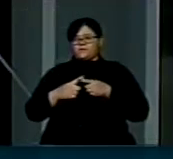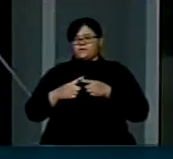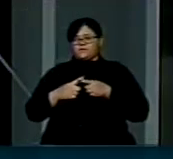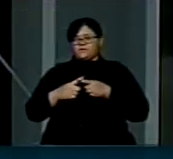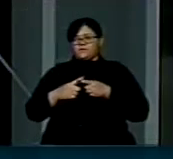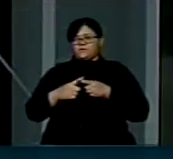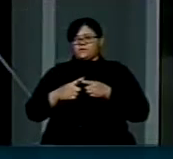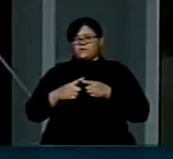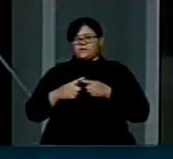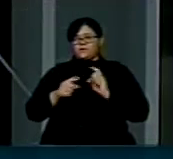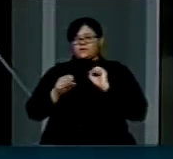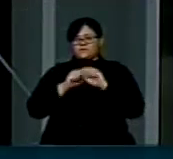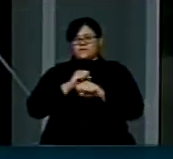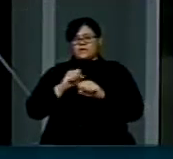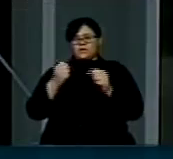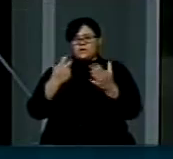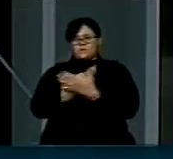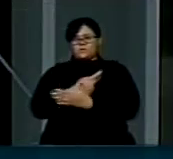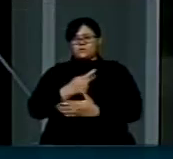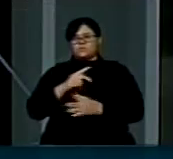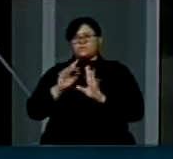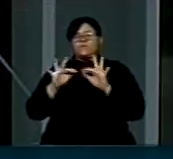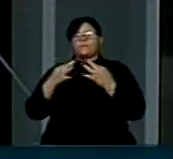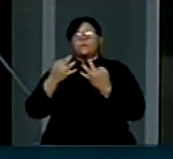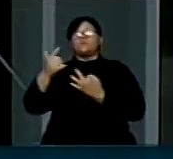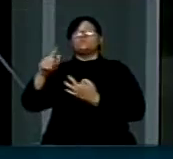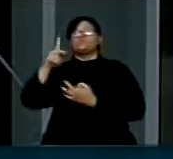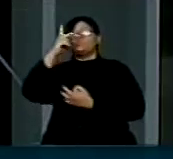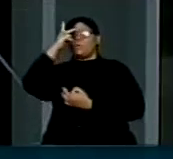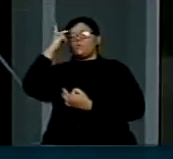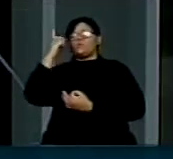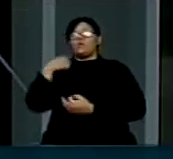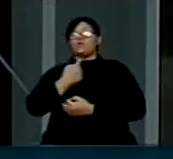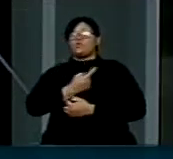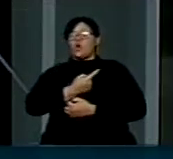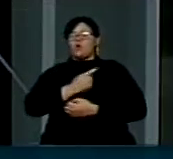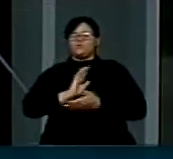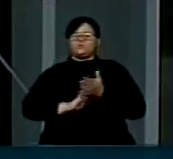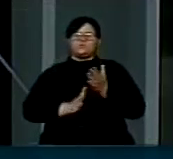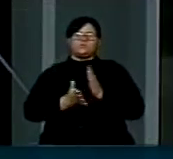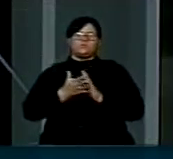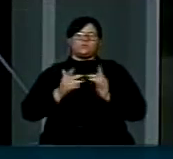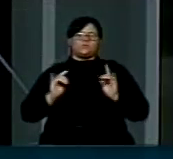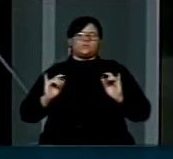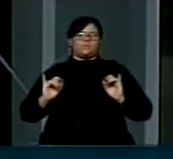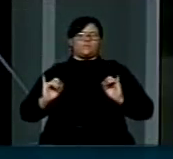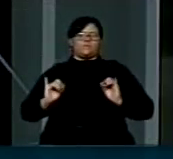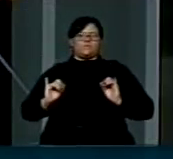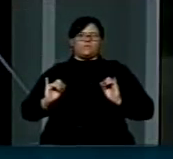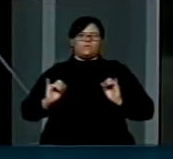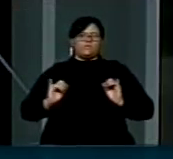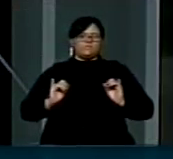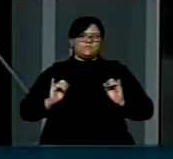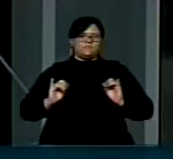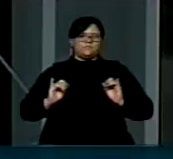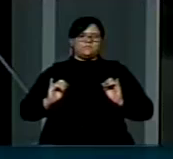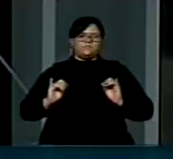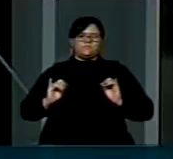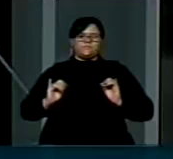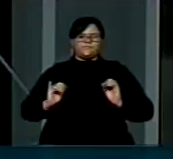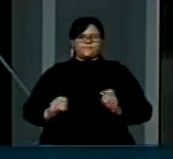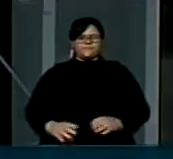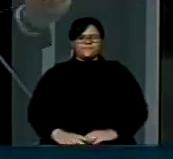enquanto esse assassinato acontece na família dos outros, na cidade dos outros, longe da